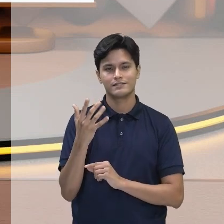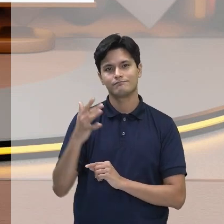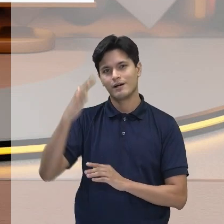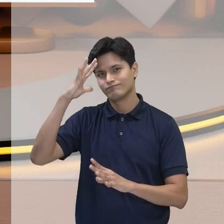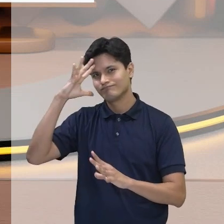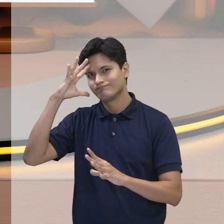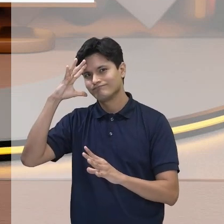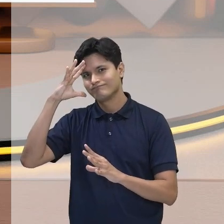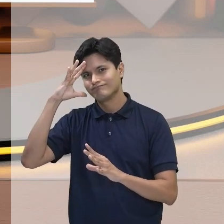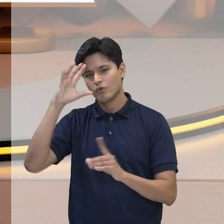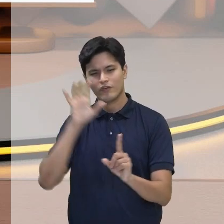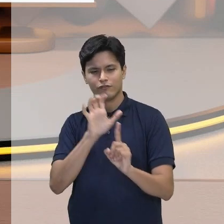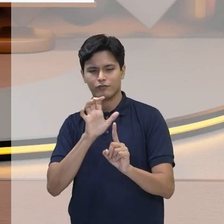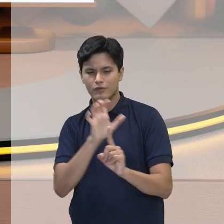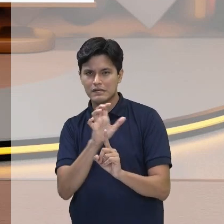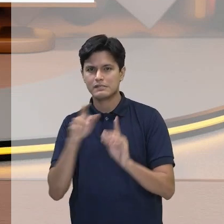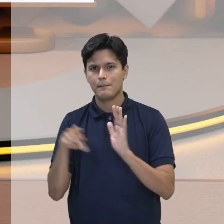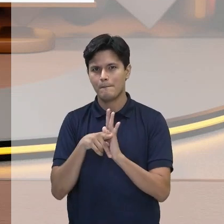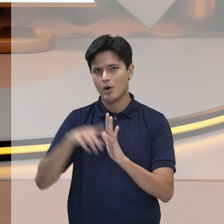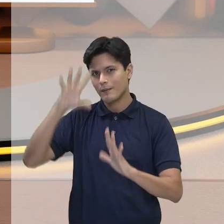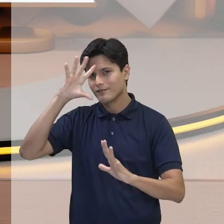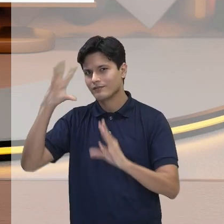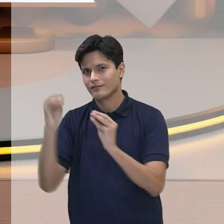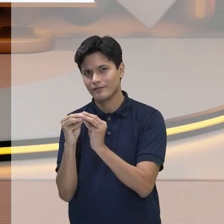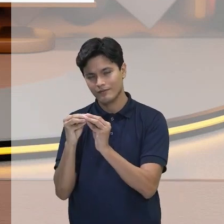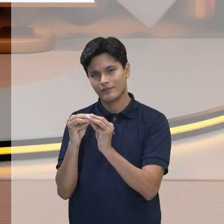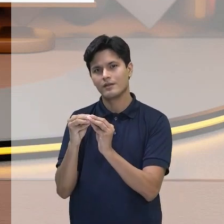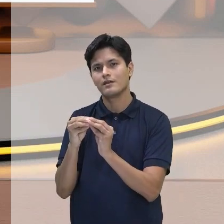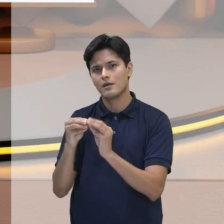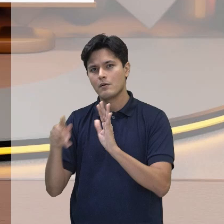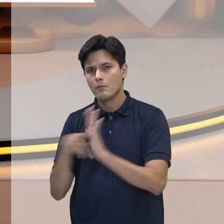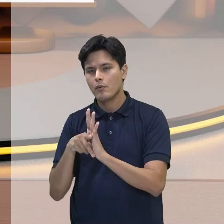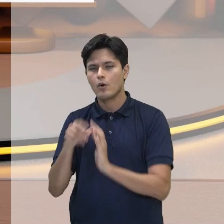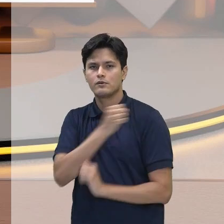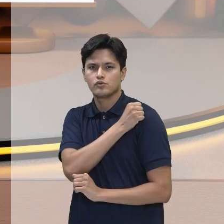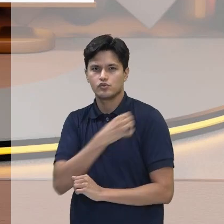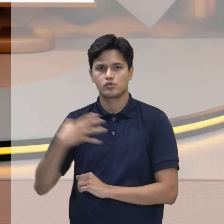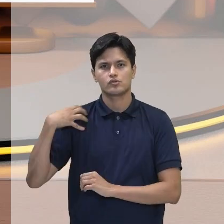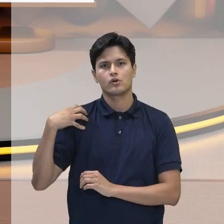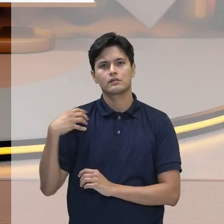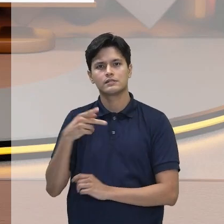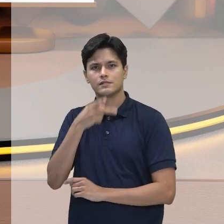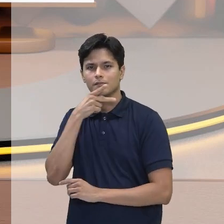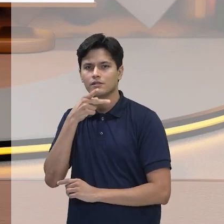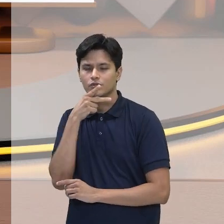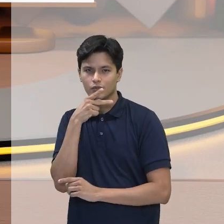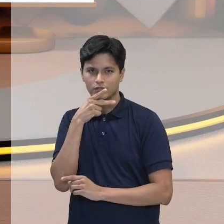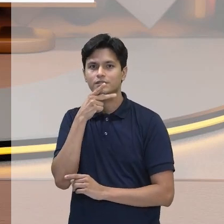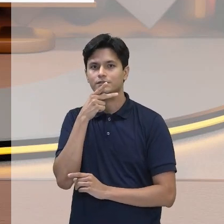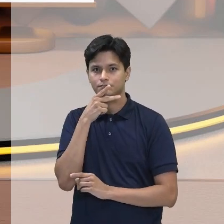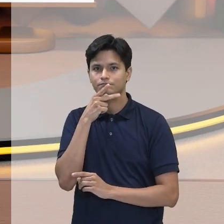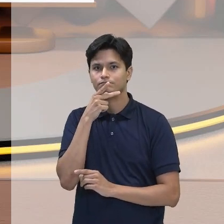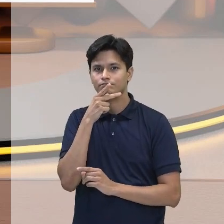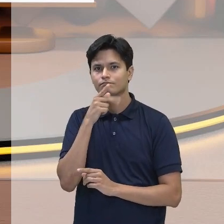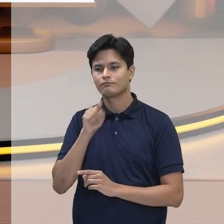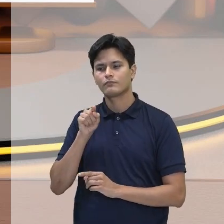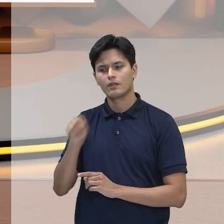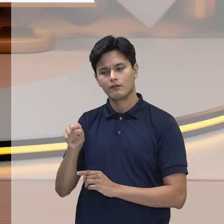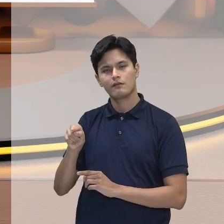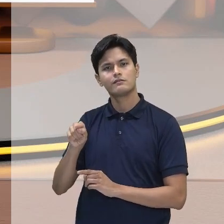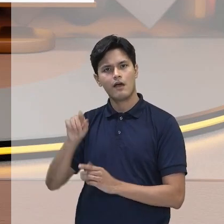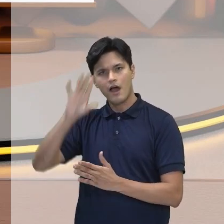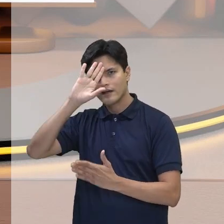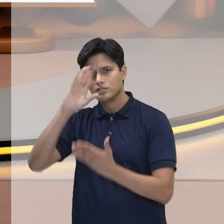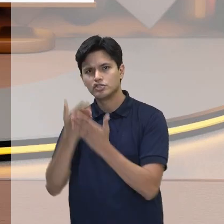socrática platônica do mundo, tá? Socrática platônica do mundo que